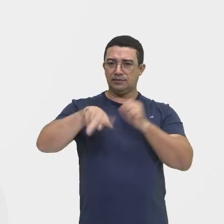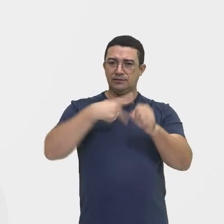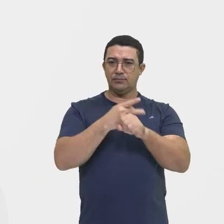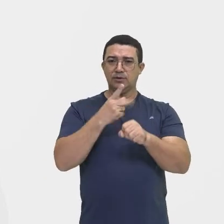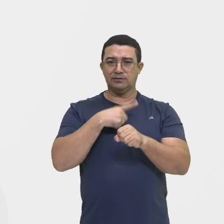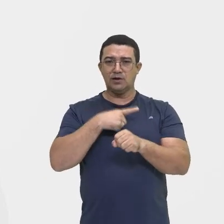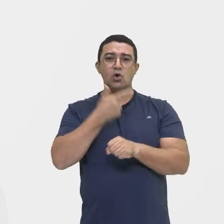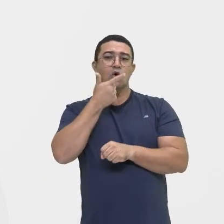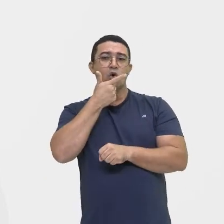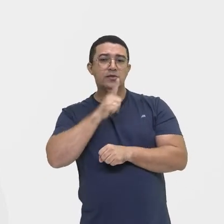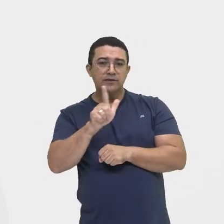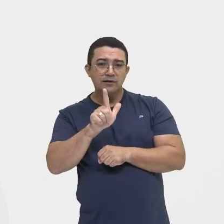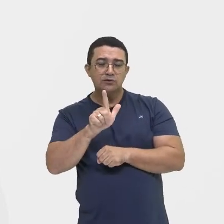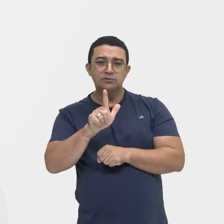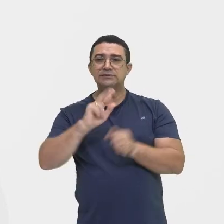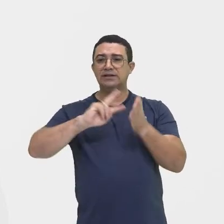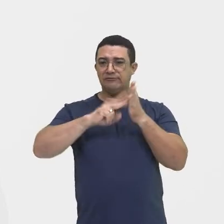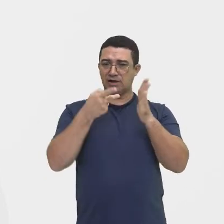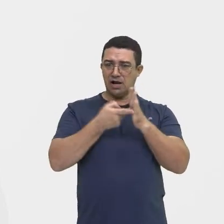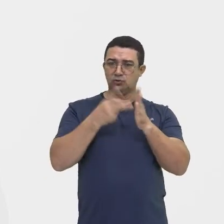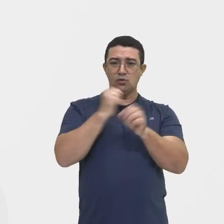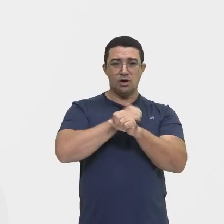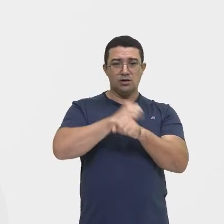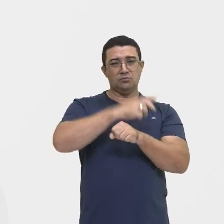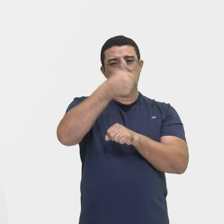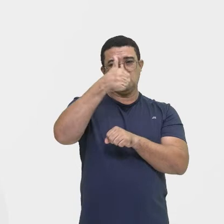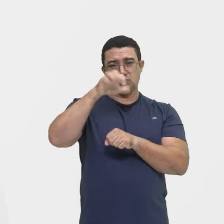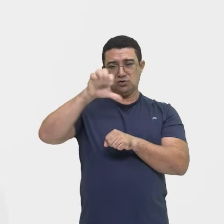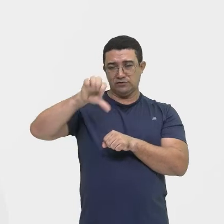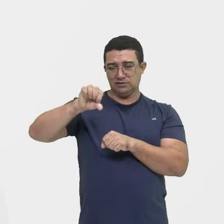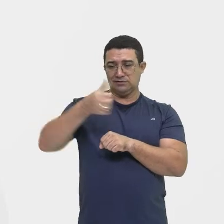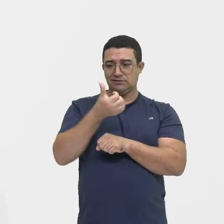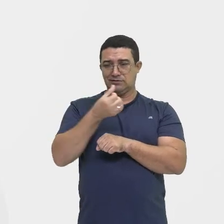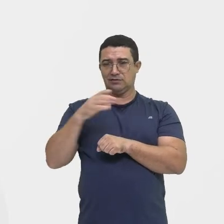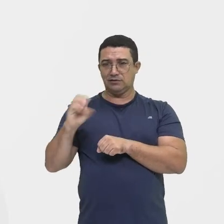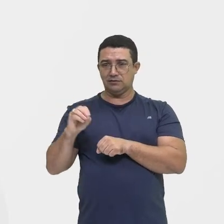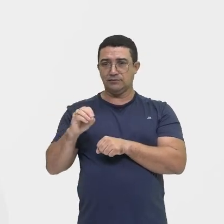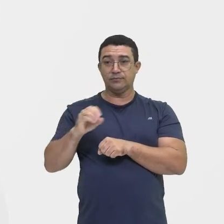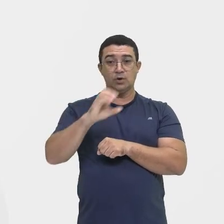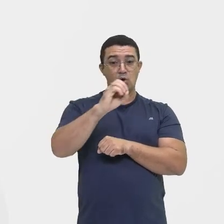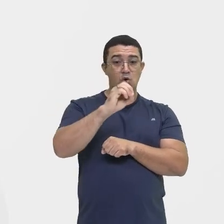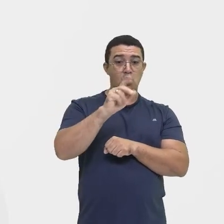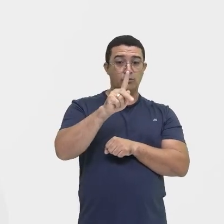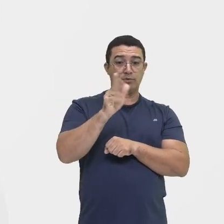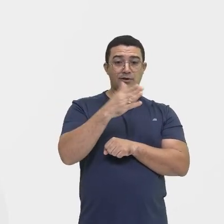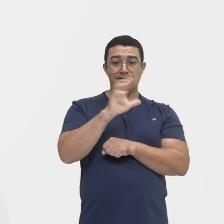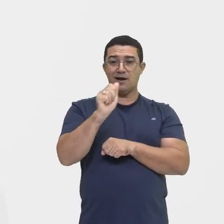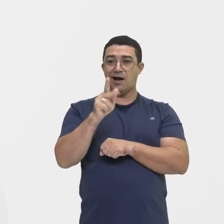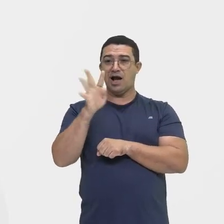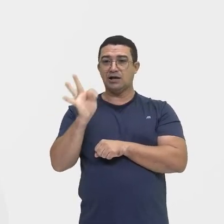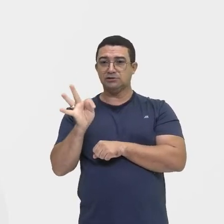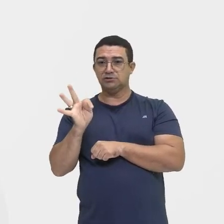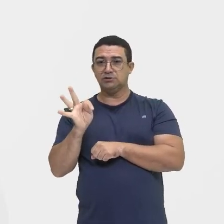ganhado significativo destaque nos anos 60, a Op Art ela não tem tido muitas produções